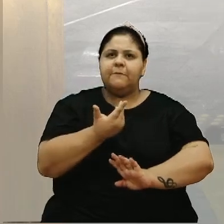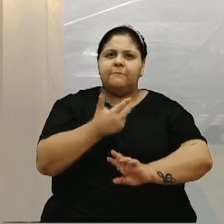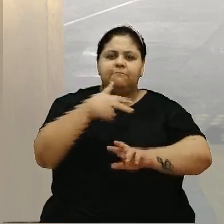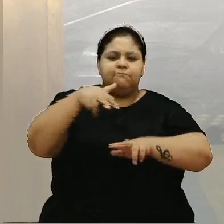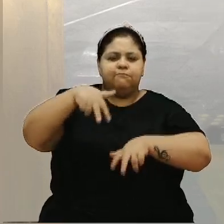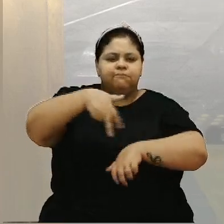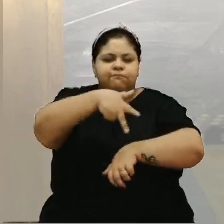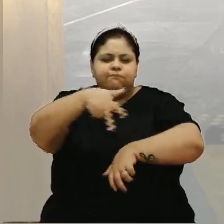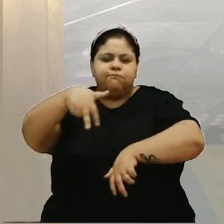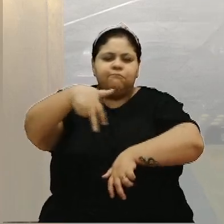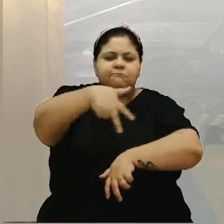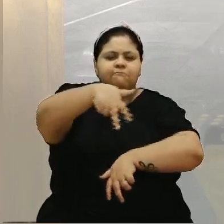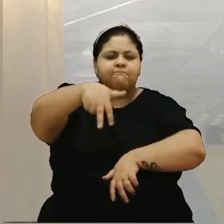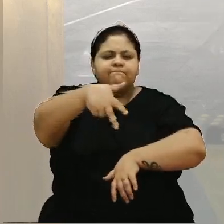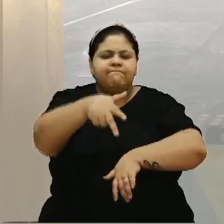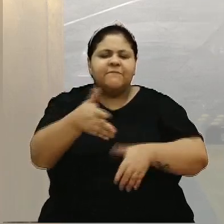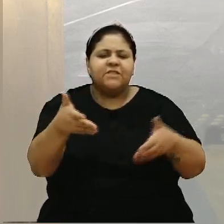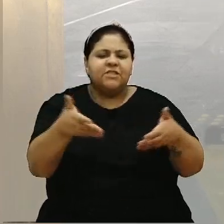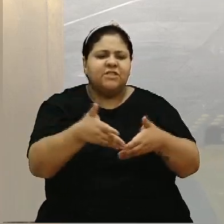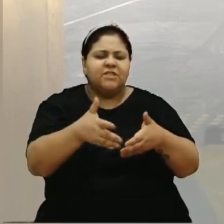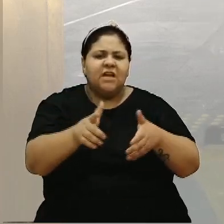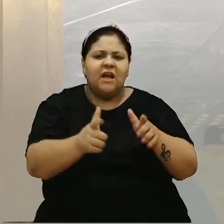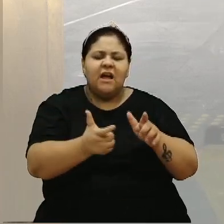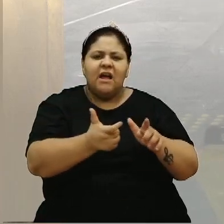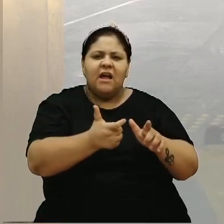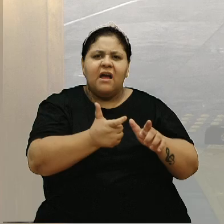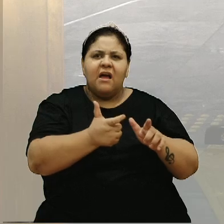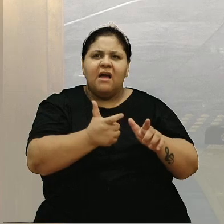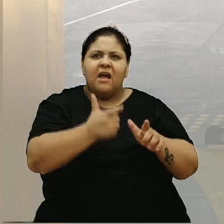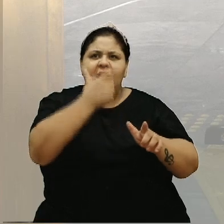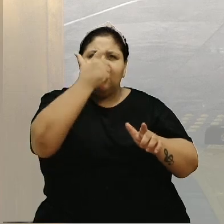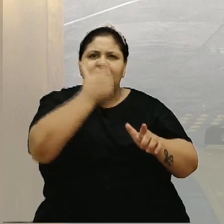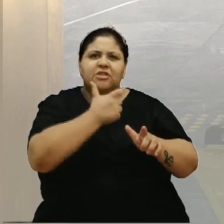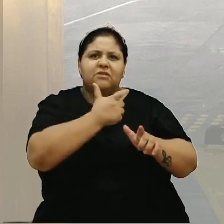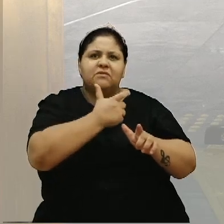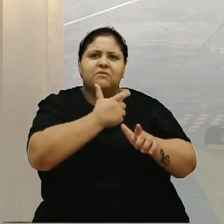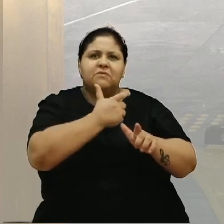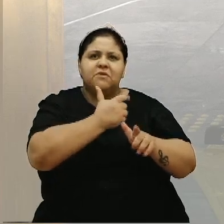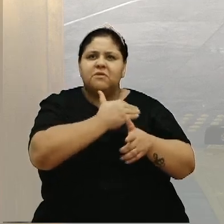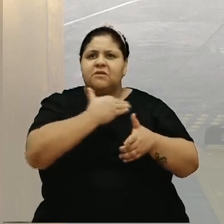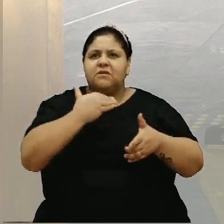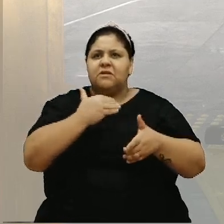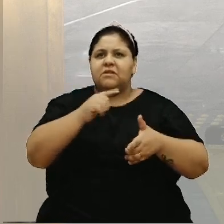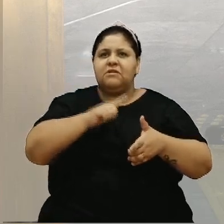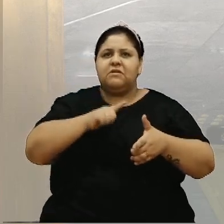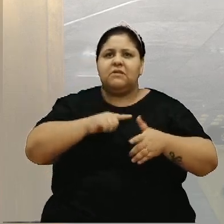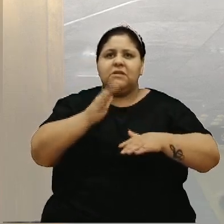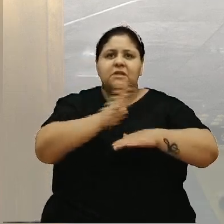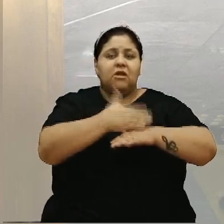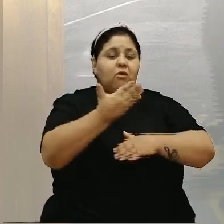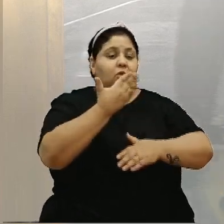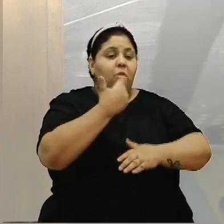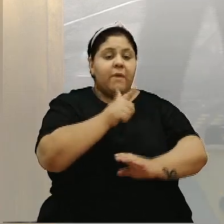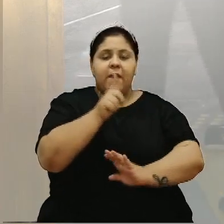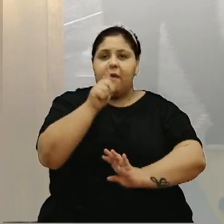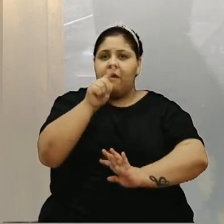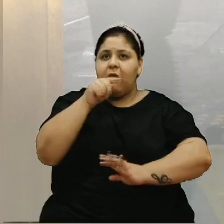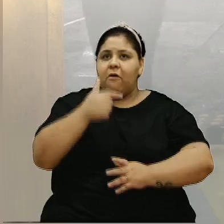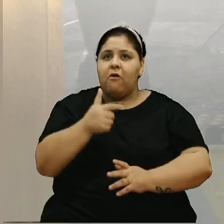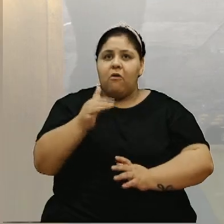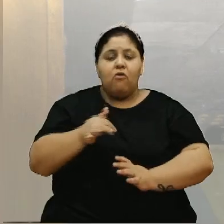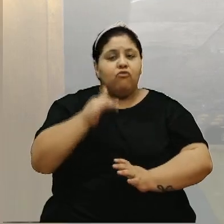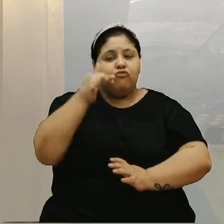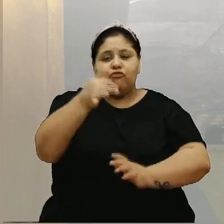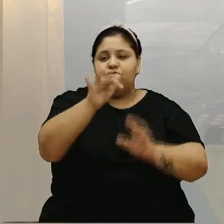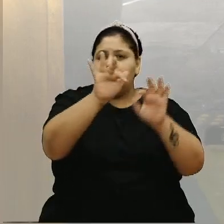a sua caminhada, já achando que logo a vida se perderia. Já não tendo mais nada o que comer, o que beber, o destino